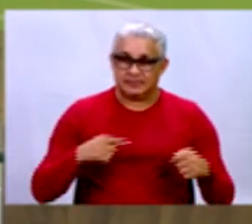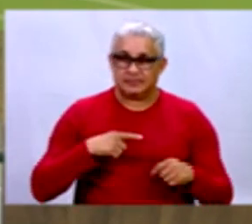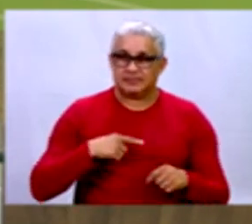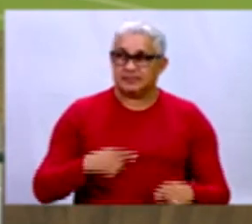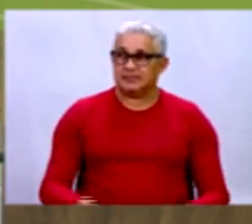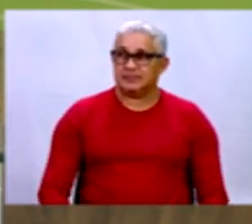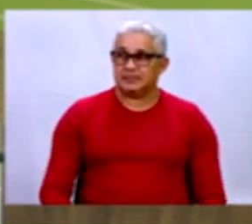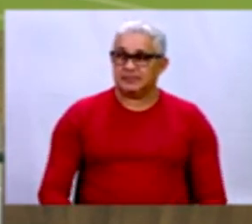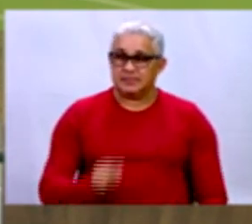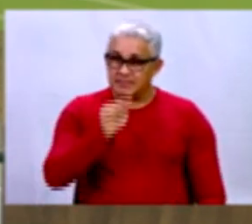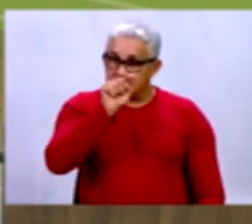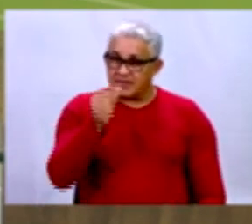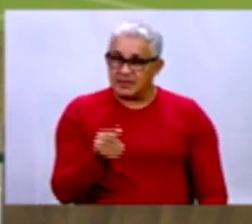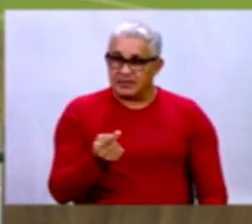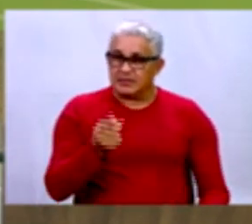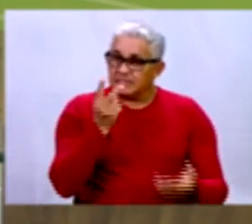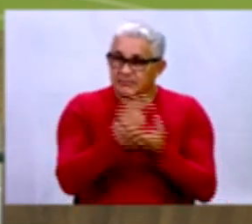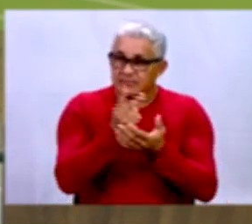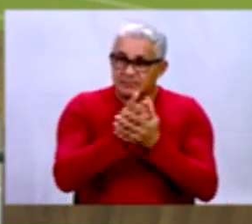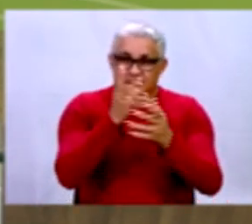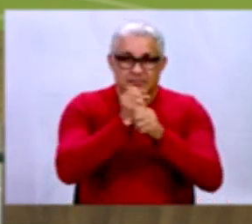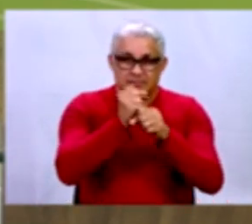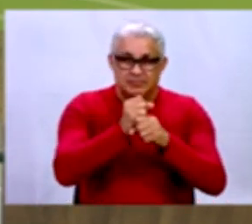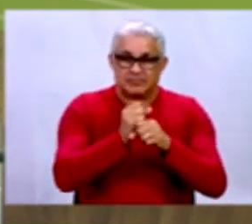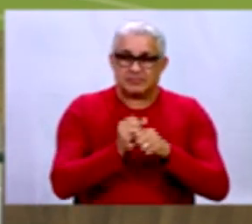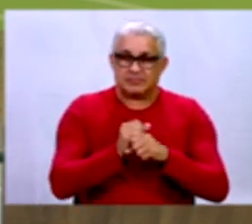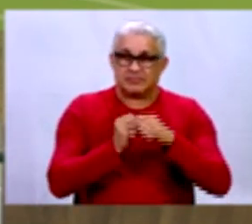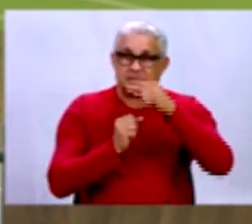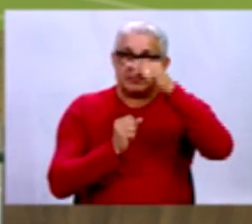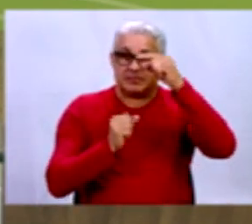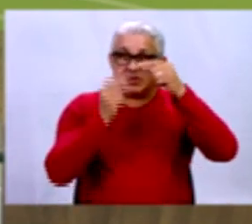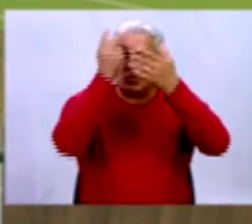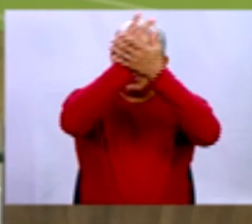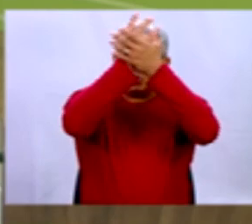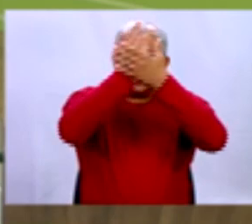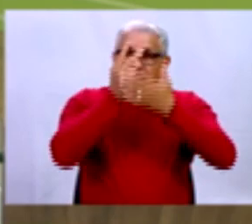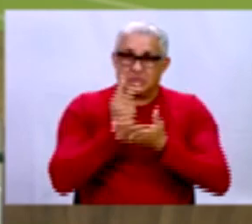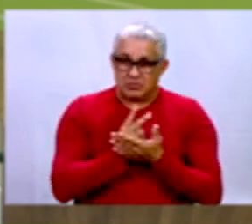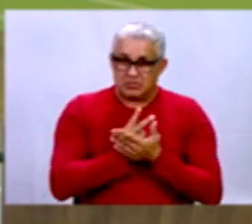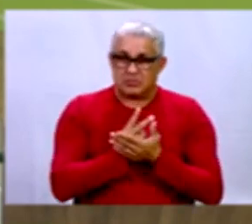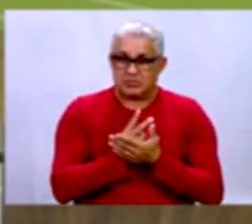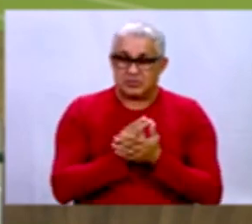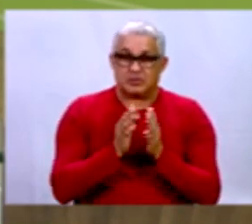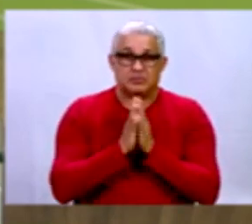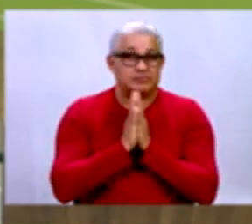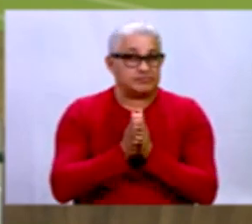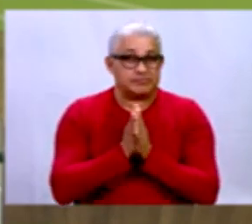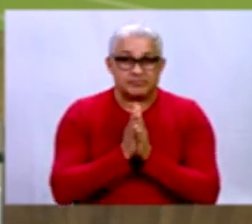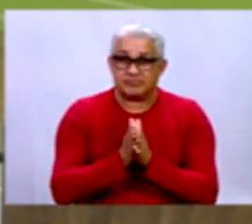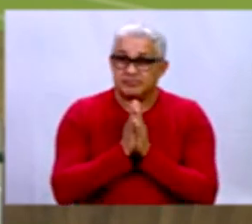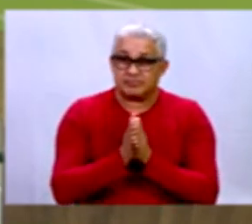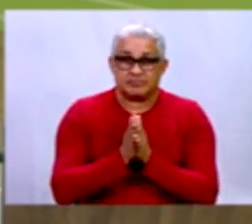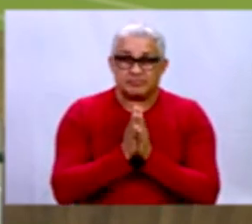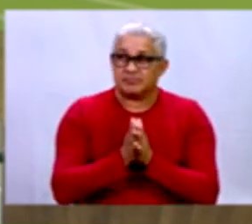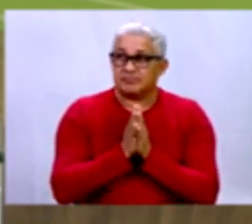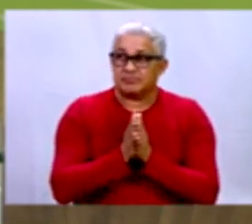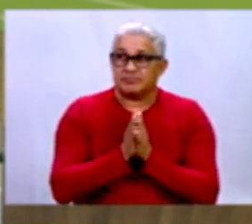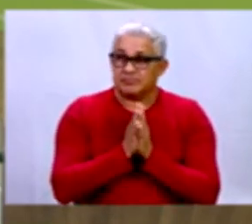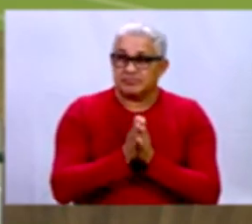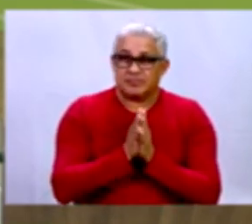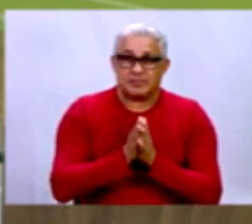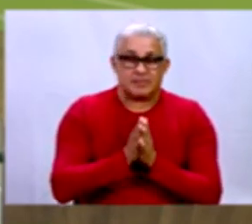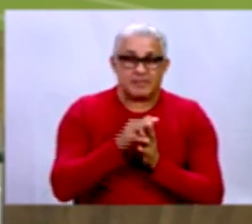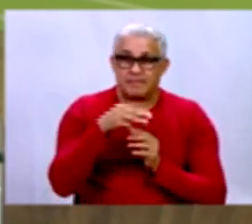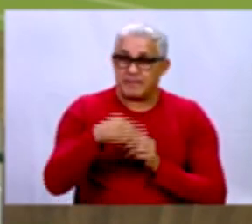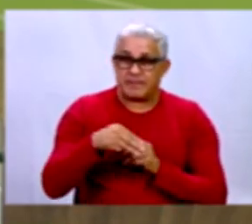fração onde você tem o mesmo cálculo em cima e embaixo. Por favor, vou até brincar aqui, não assassine a